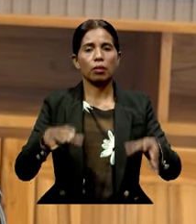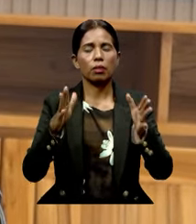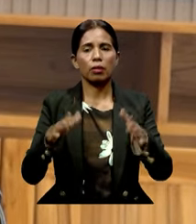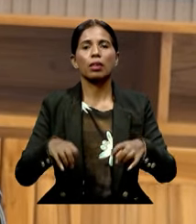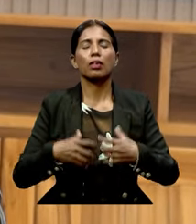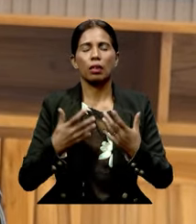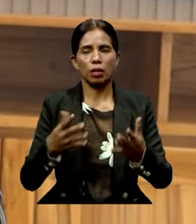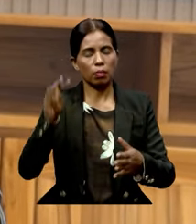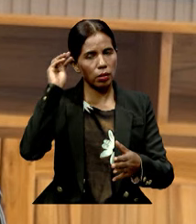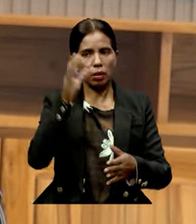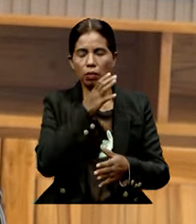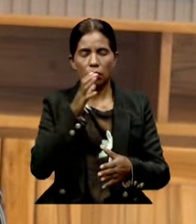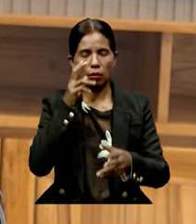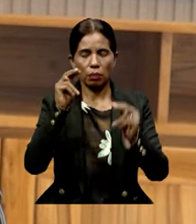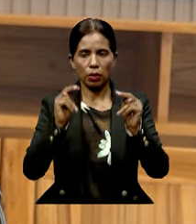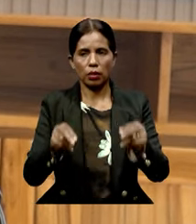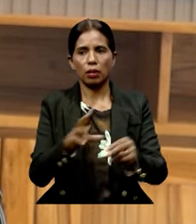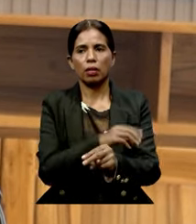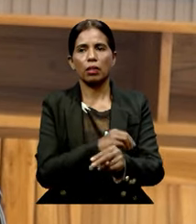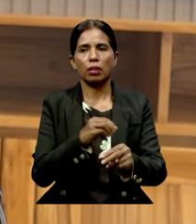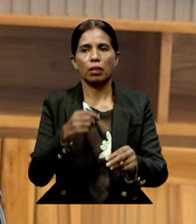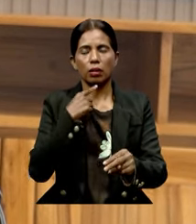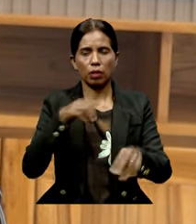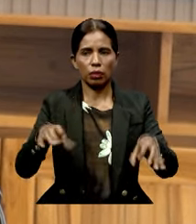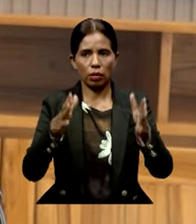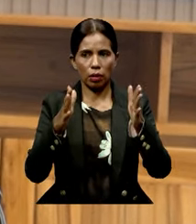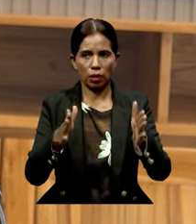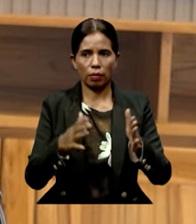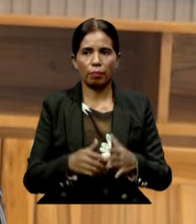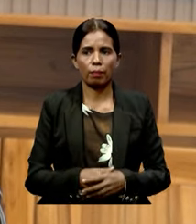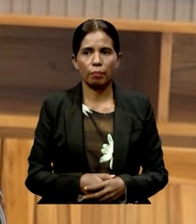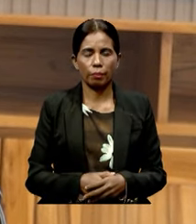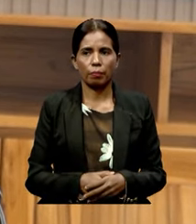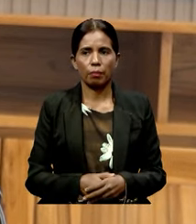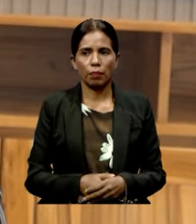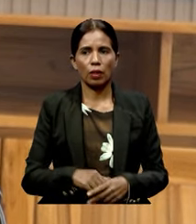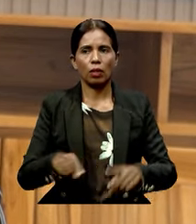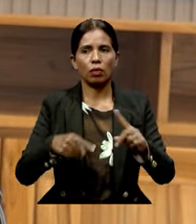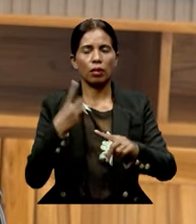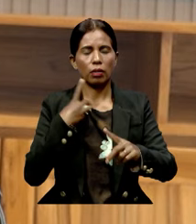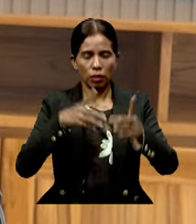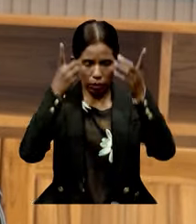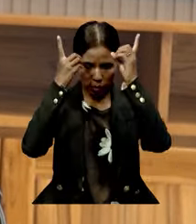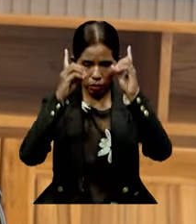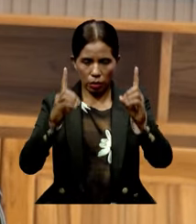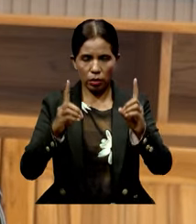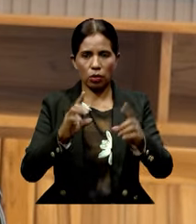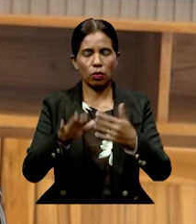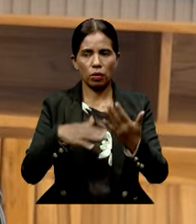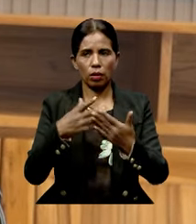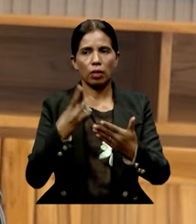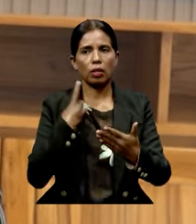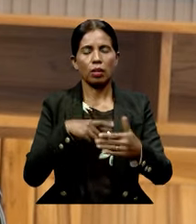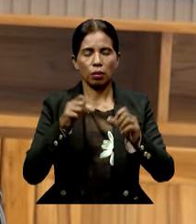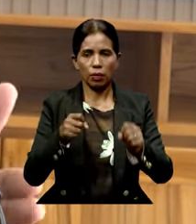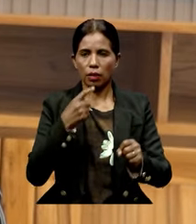da Agricultura te prejahira, Ministério Estatal te prejafuncionar vira. Wanhira ita define te na ratio da né maka ita foi embela